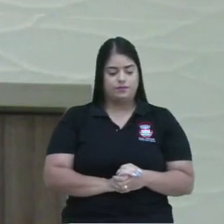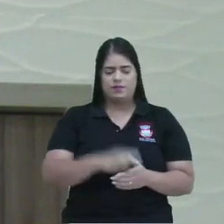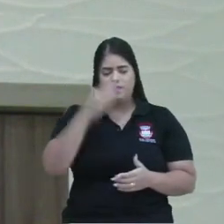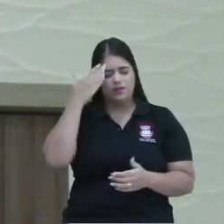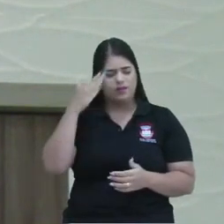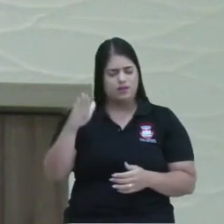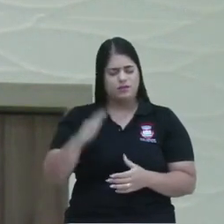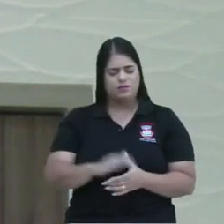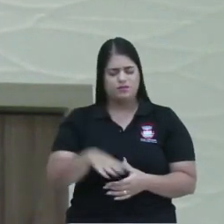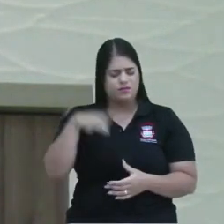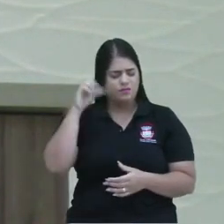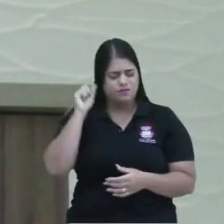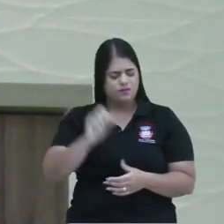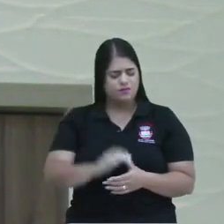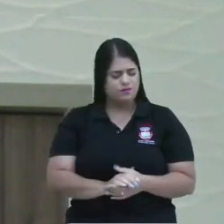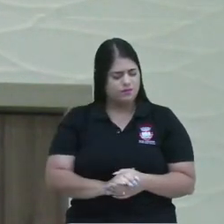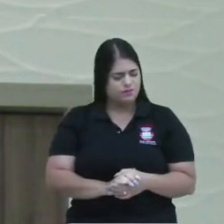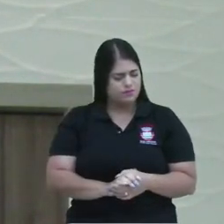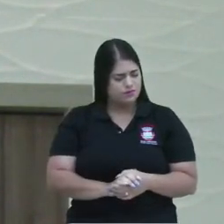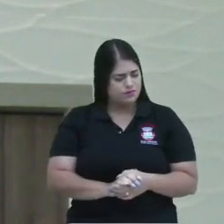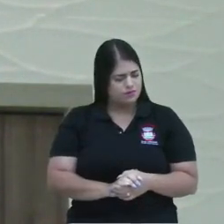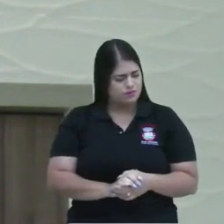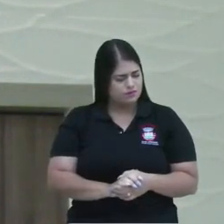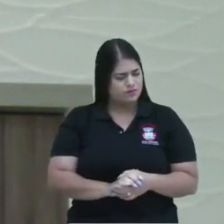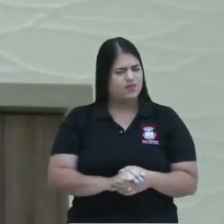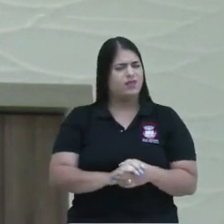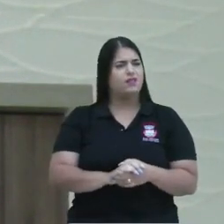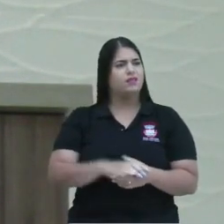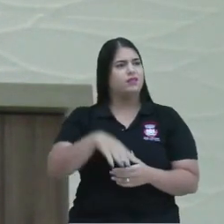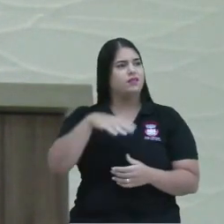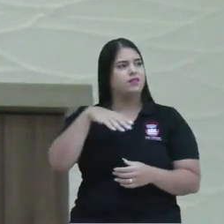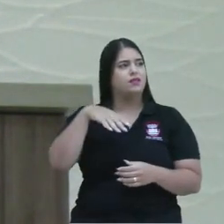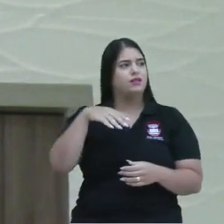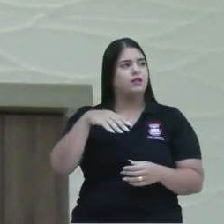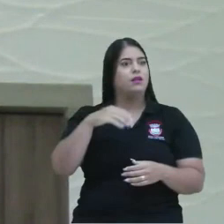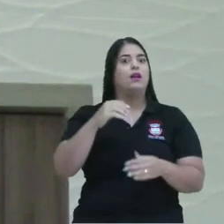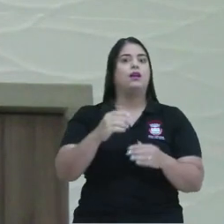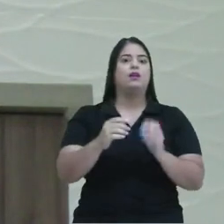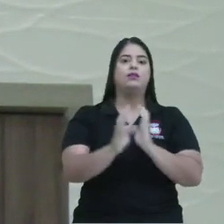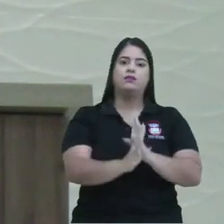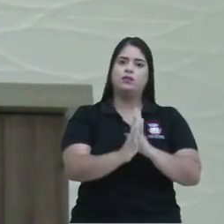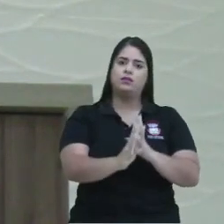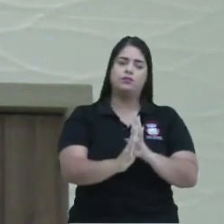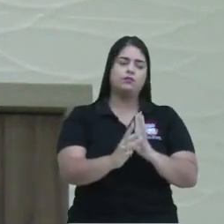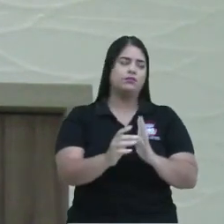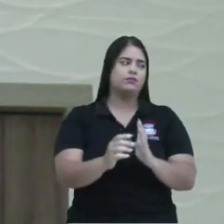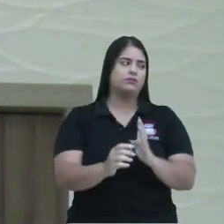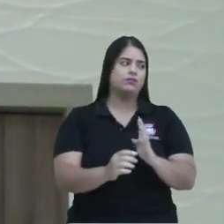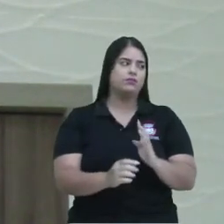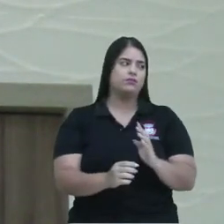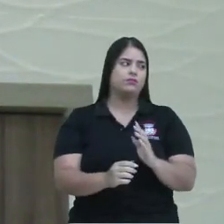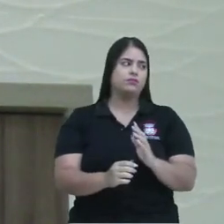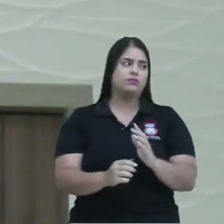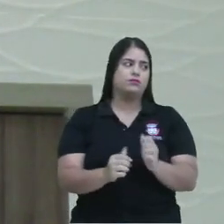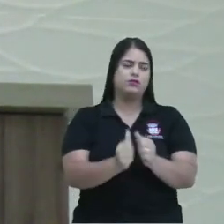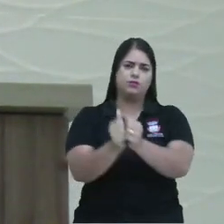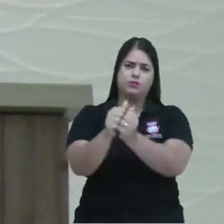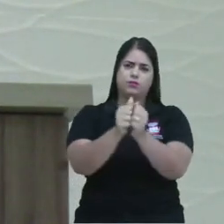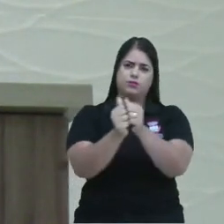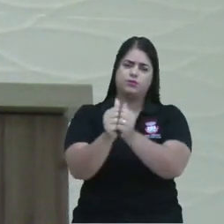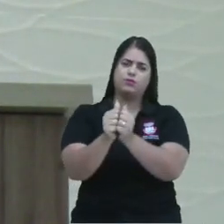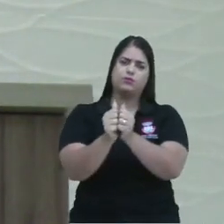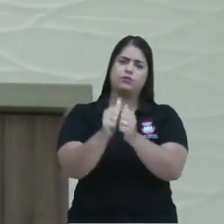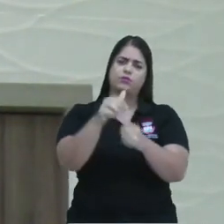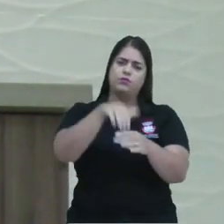Então, sigo o voto do líder nesse motivo. A audiência pública é importante,